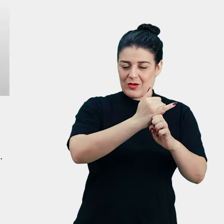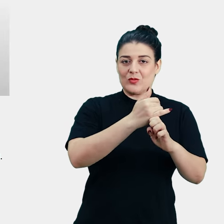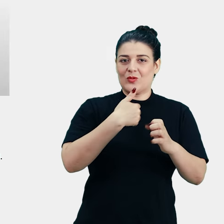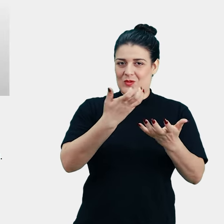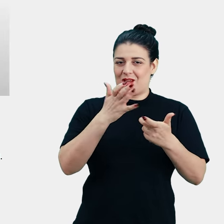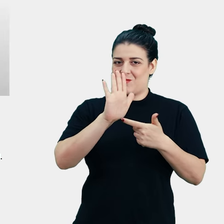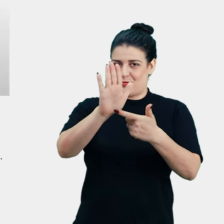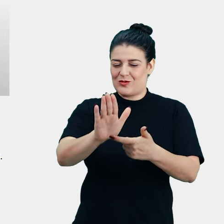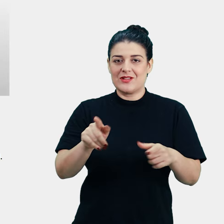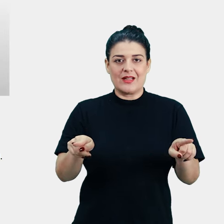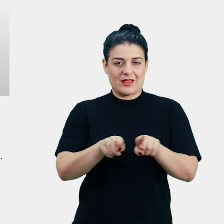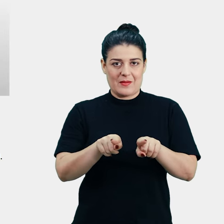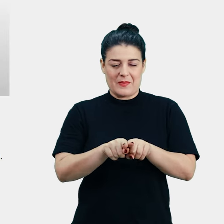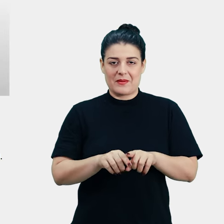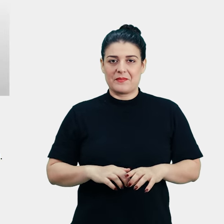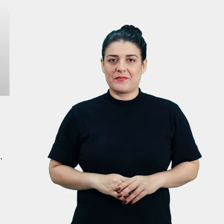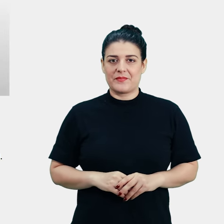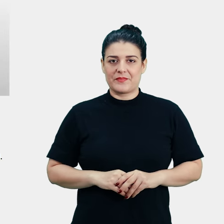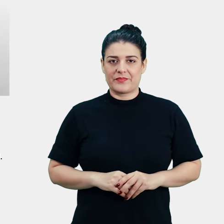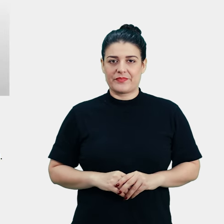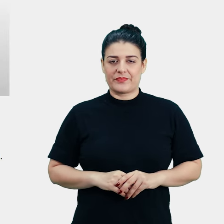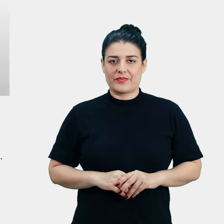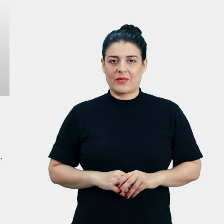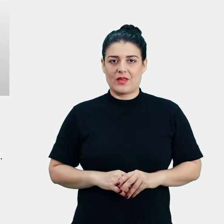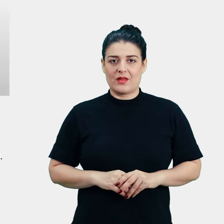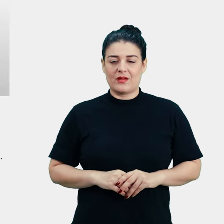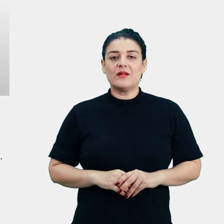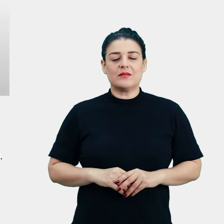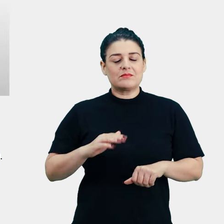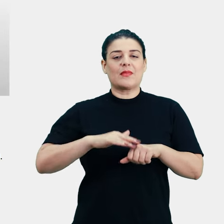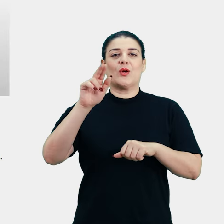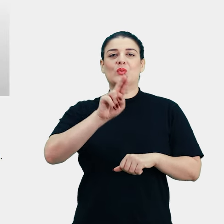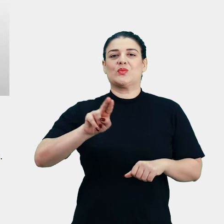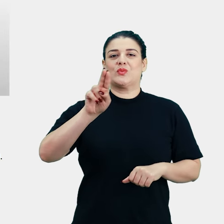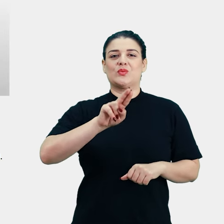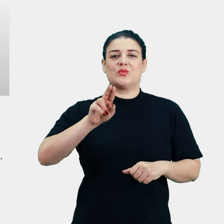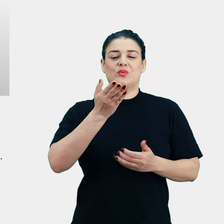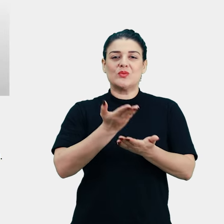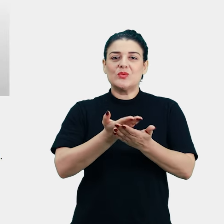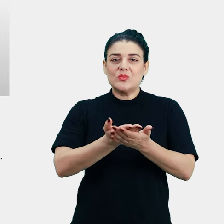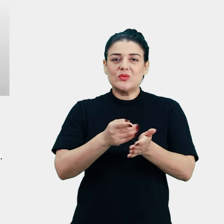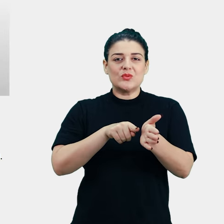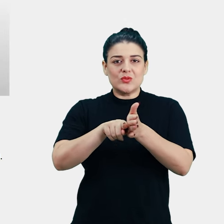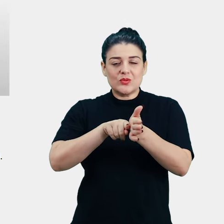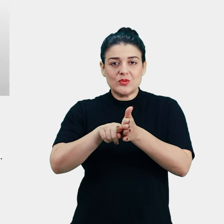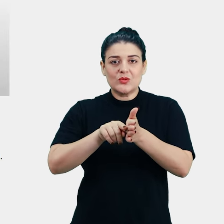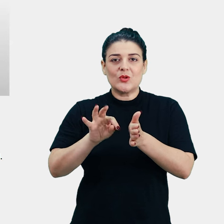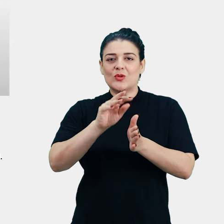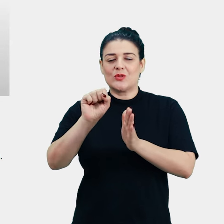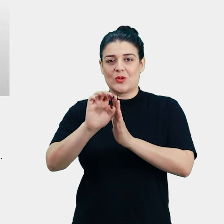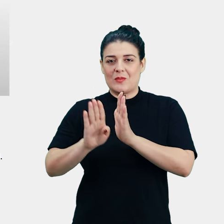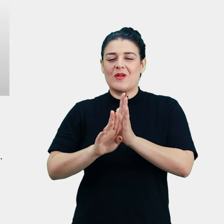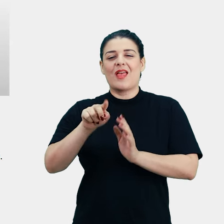mostrar em seguida são amplamente utilizadas, tá, para estudos com substâncias e